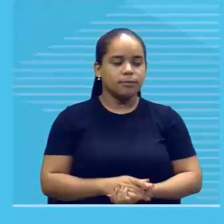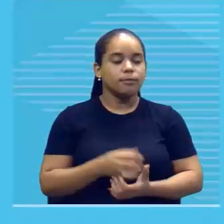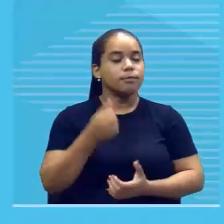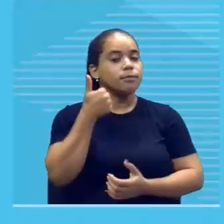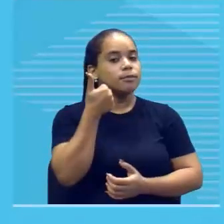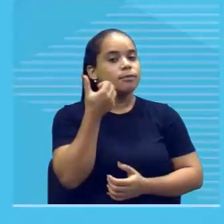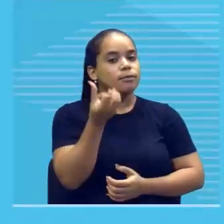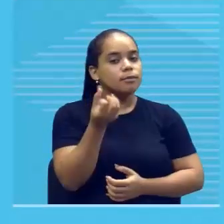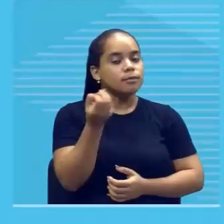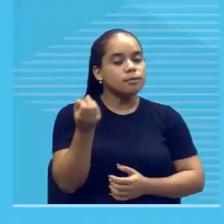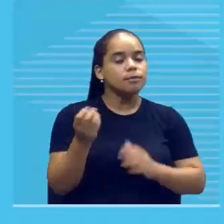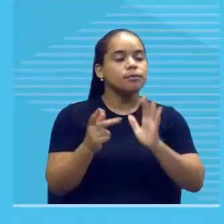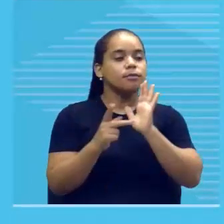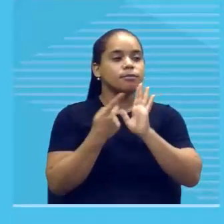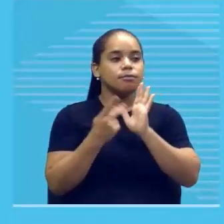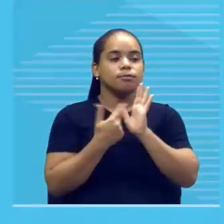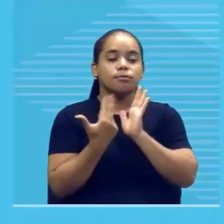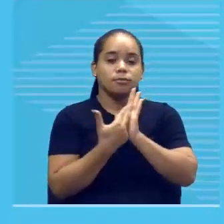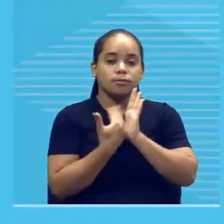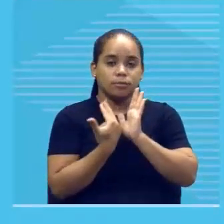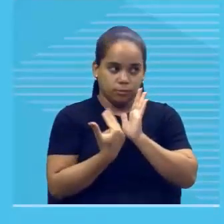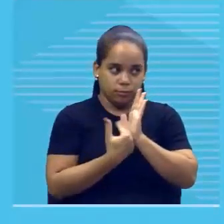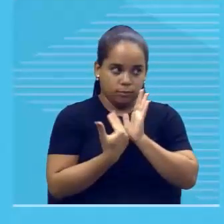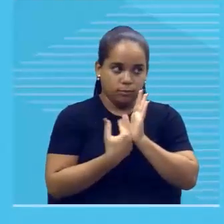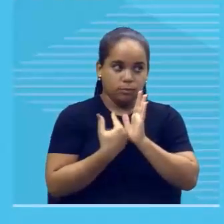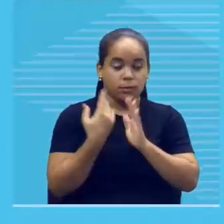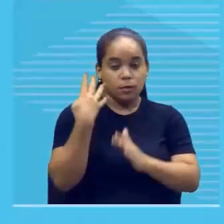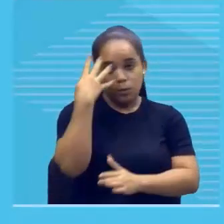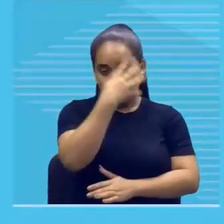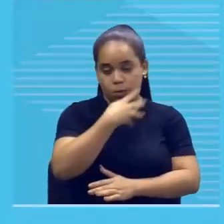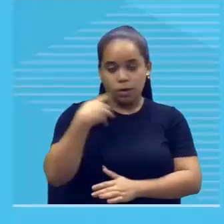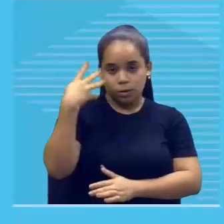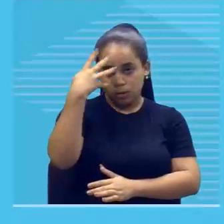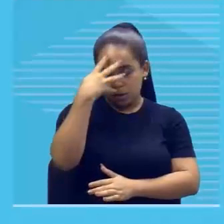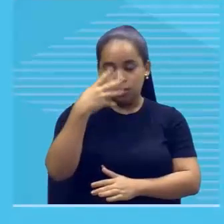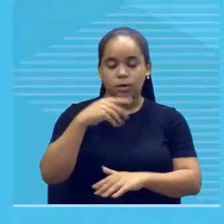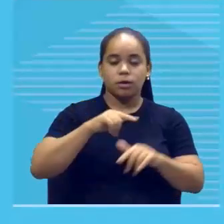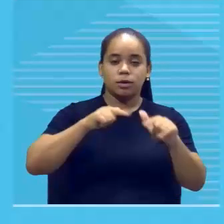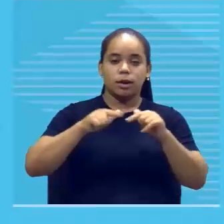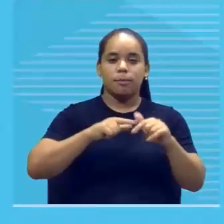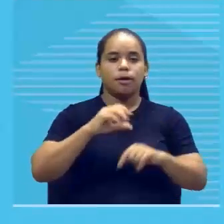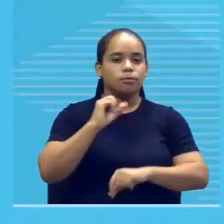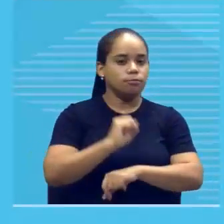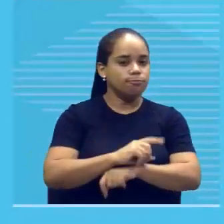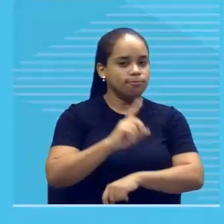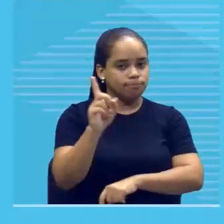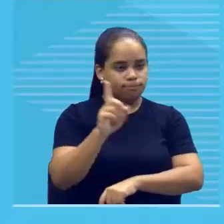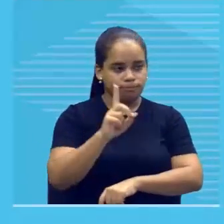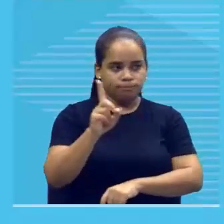160 páginas de um relatório em quatro horas de trabalho ininterrupto